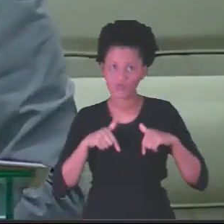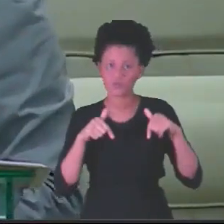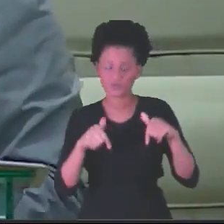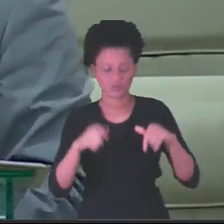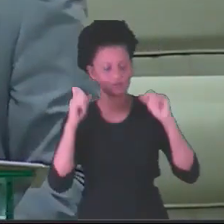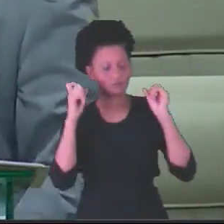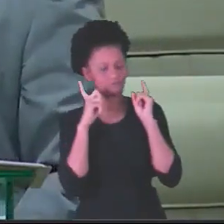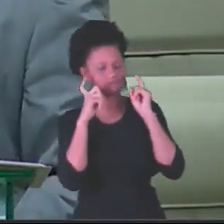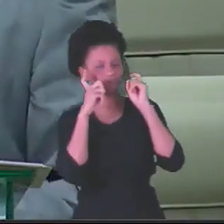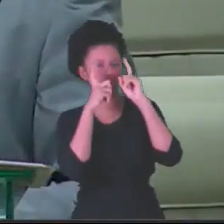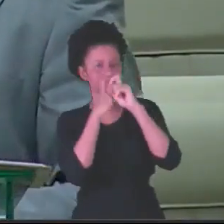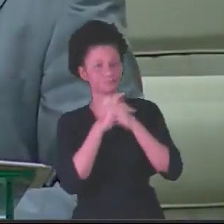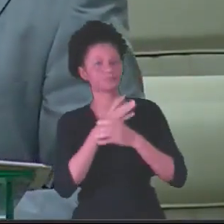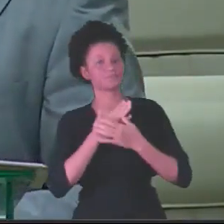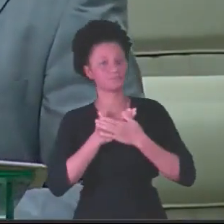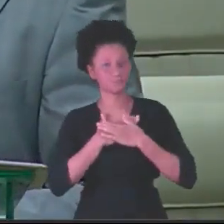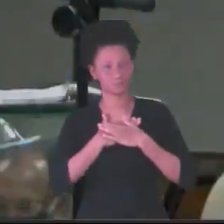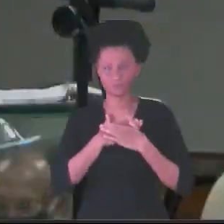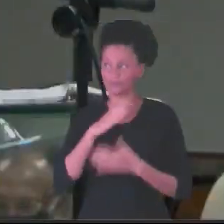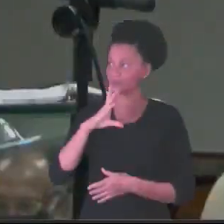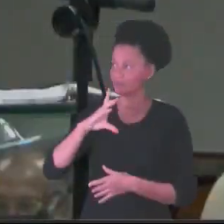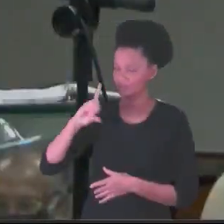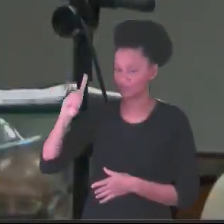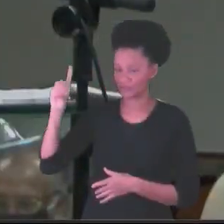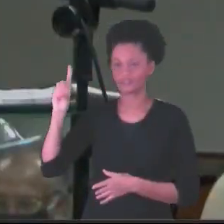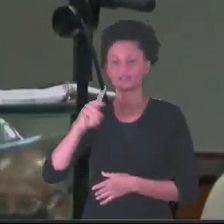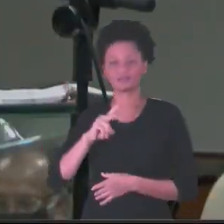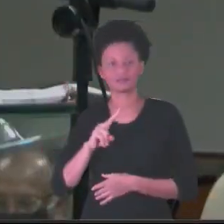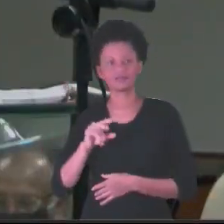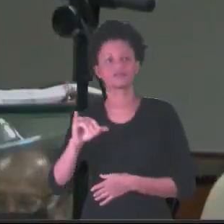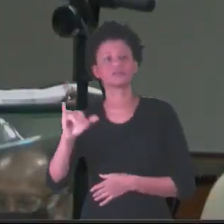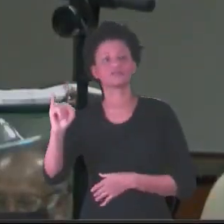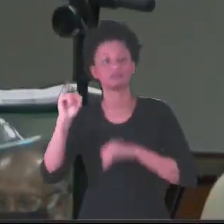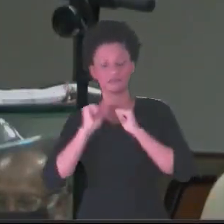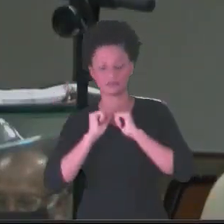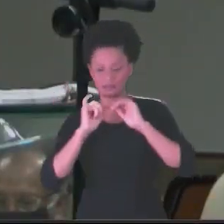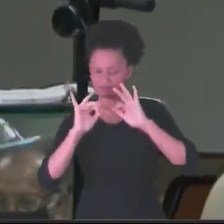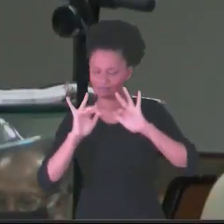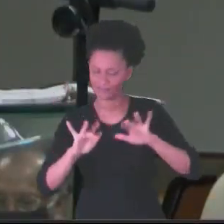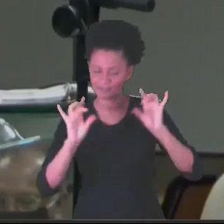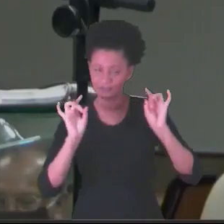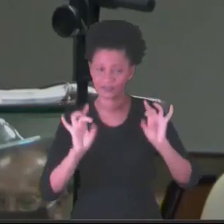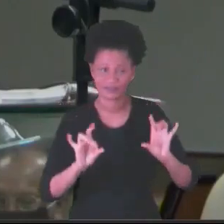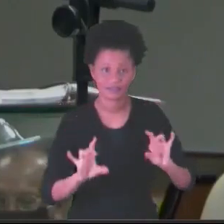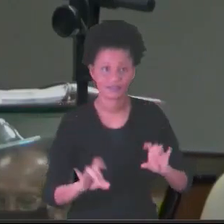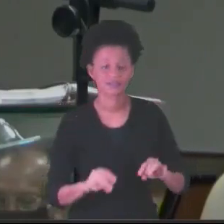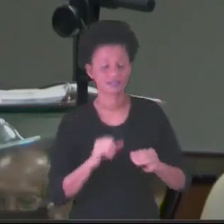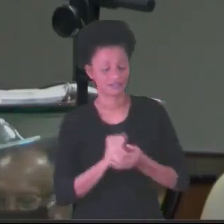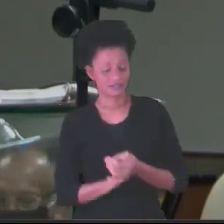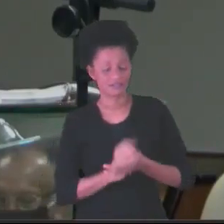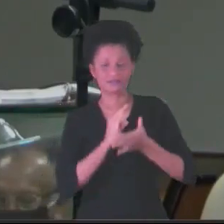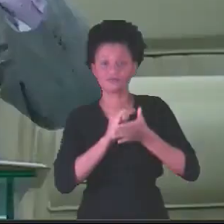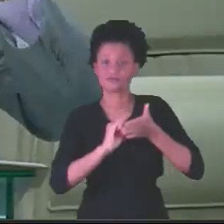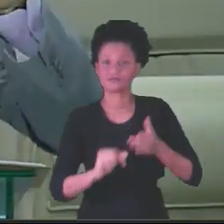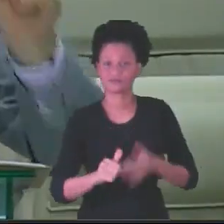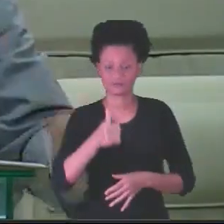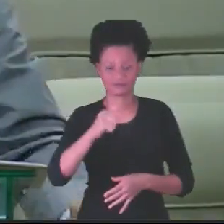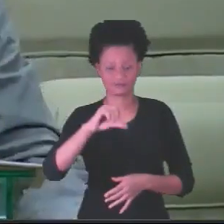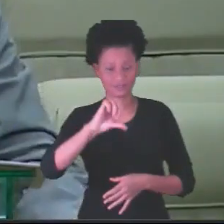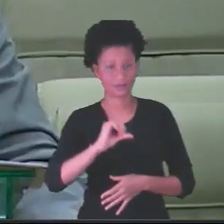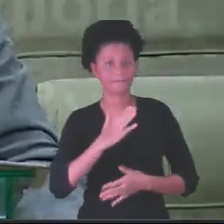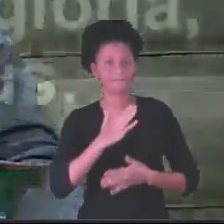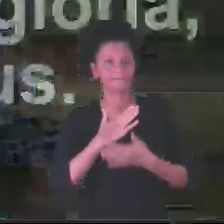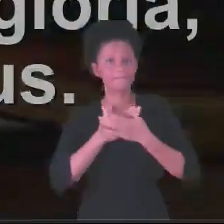e dificuldades o meu deus vai abençoá-los de uma maneira toda especial aí no versículo 19 mil seguinte o